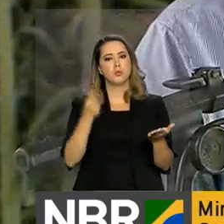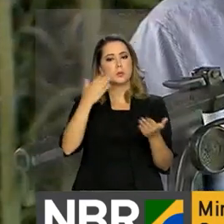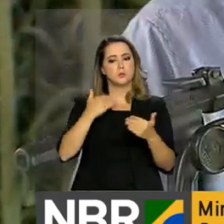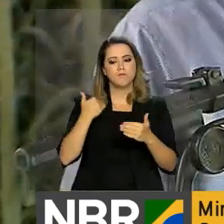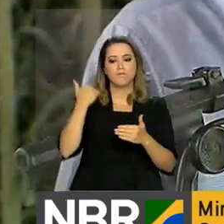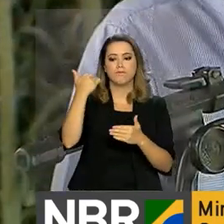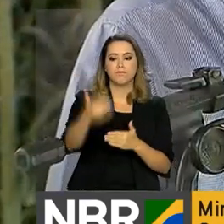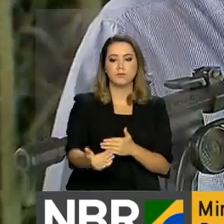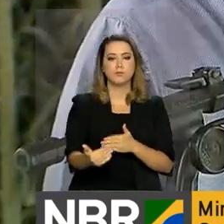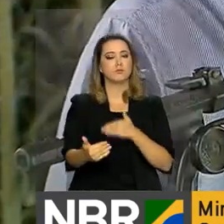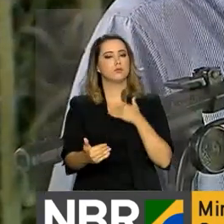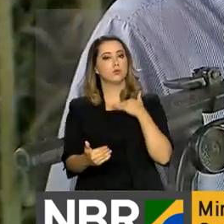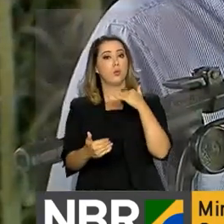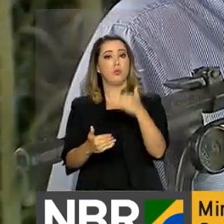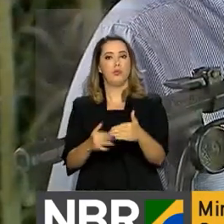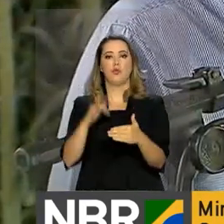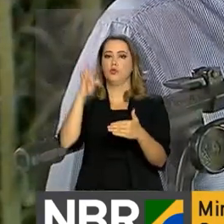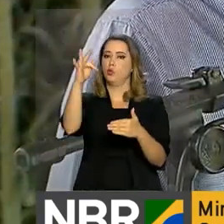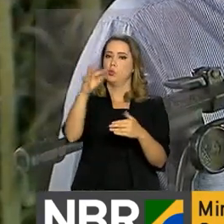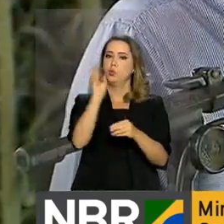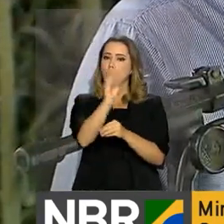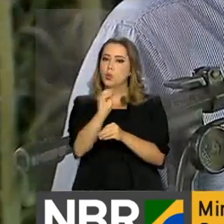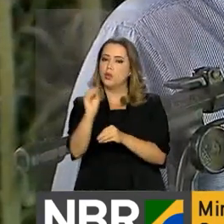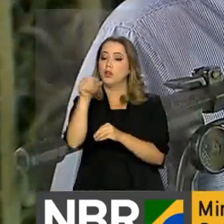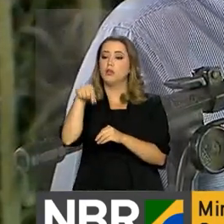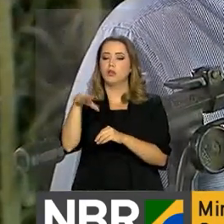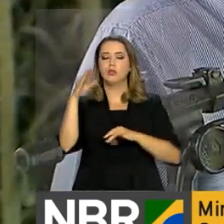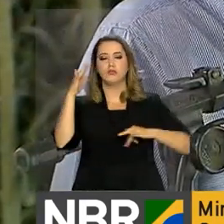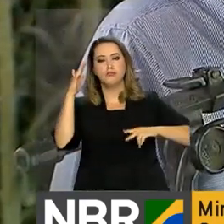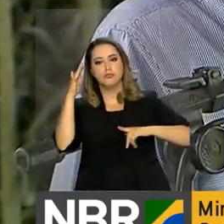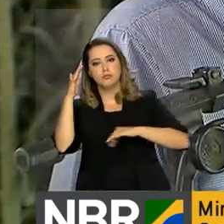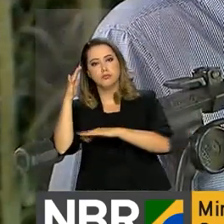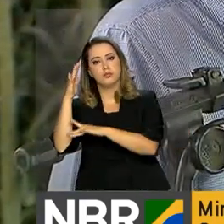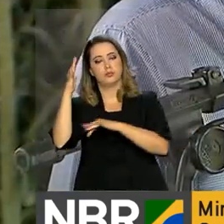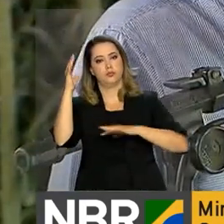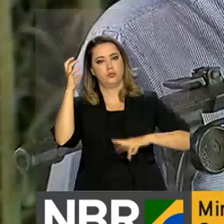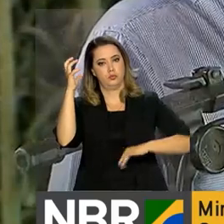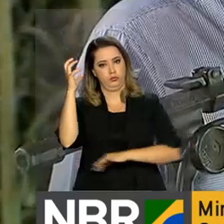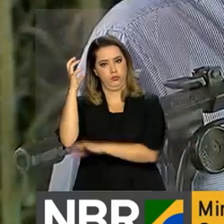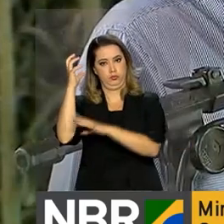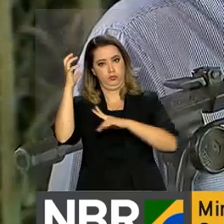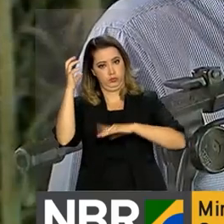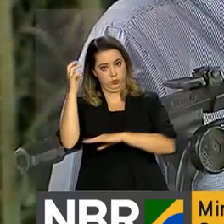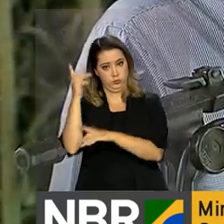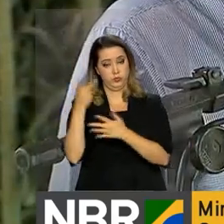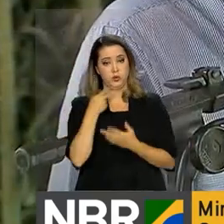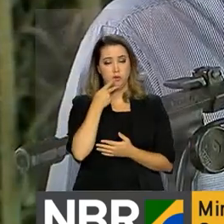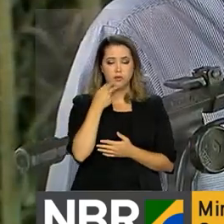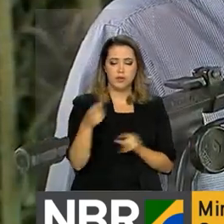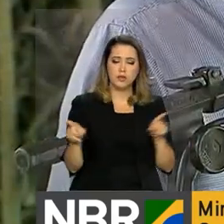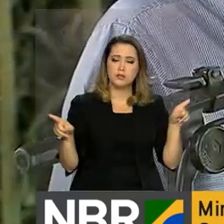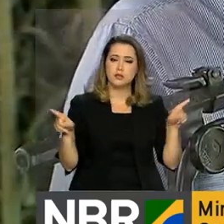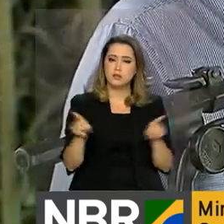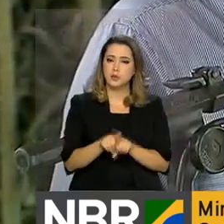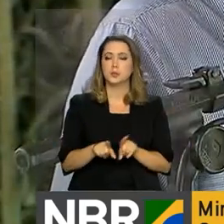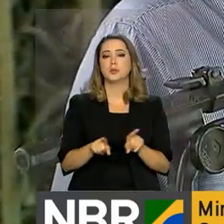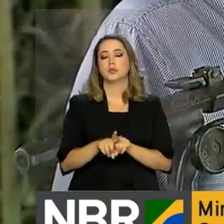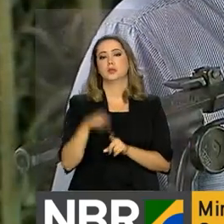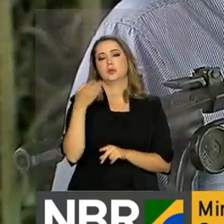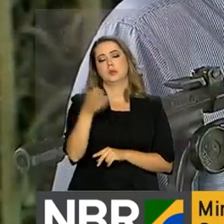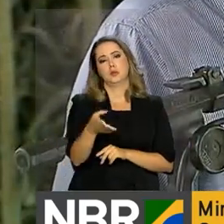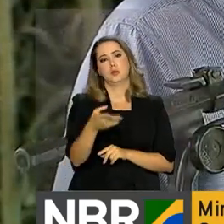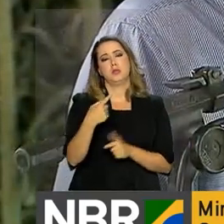para assegurar o futuro do Pantanal. E quero também dizer, ressaltar, esta questão que o